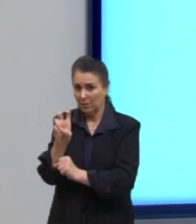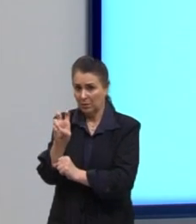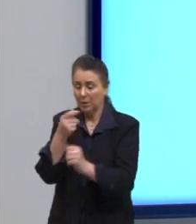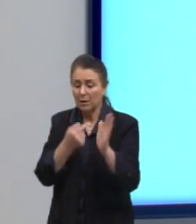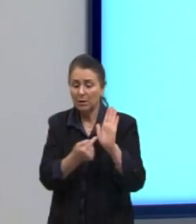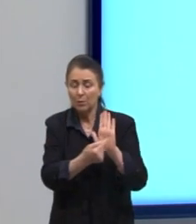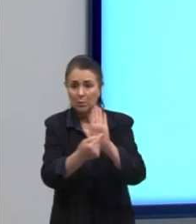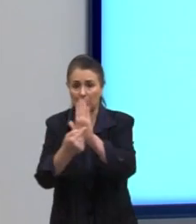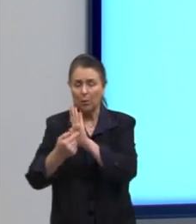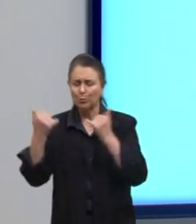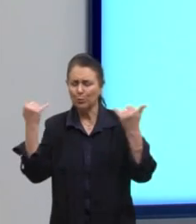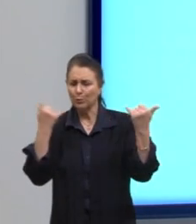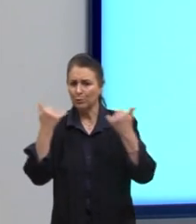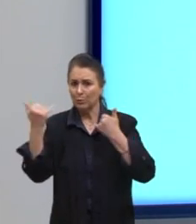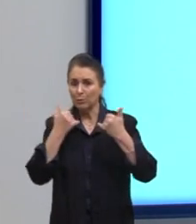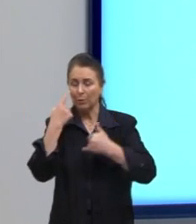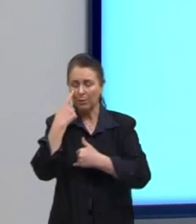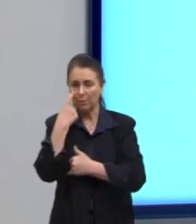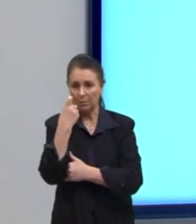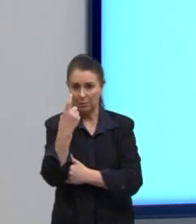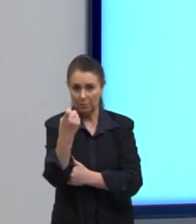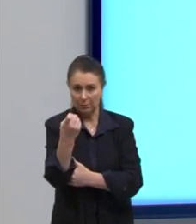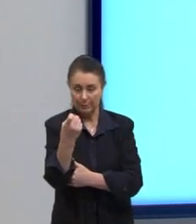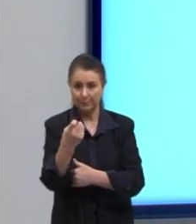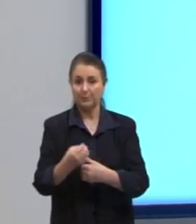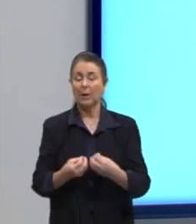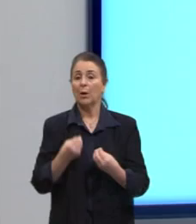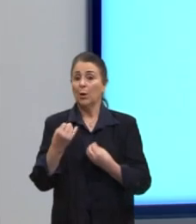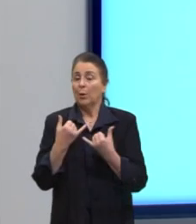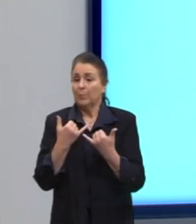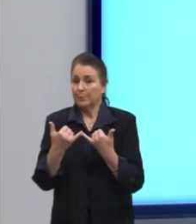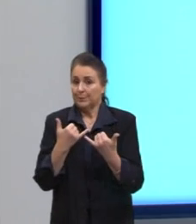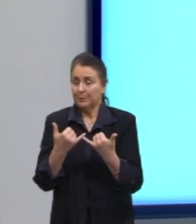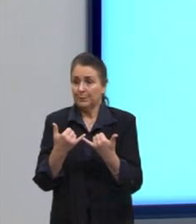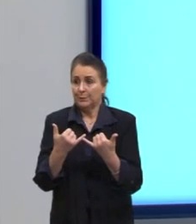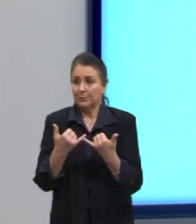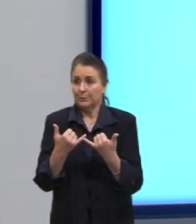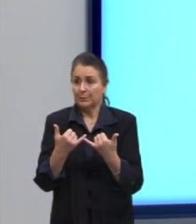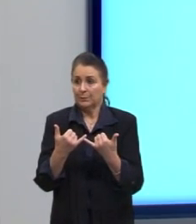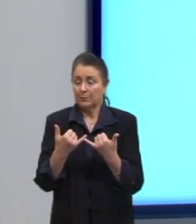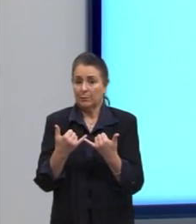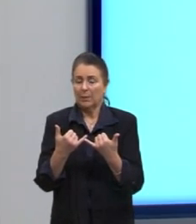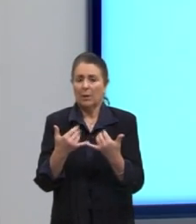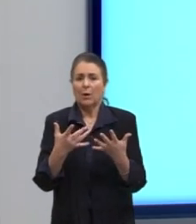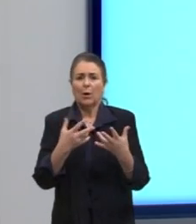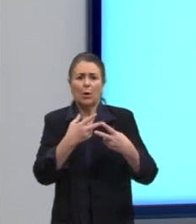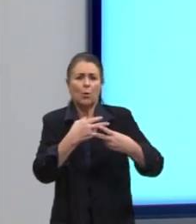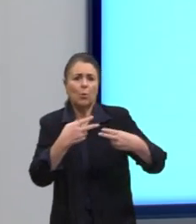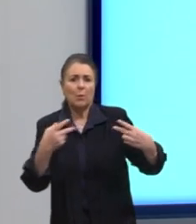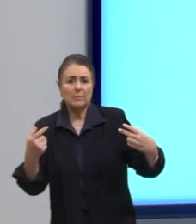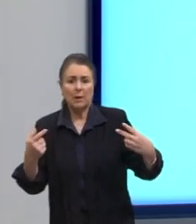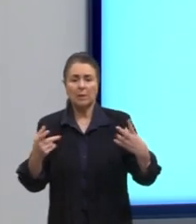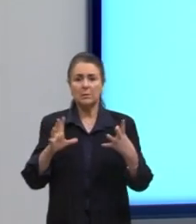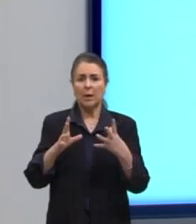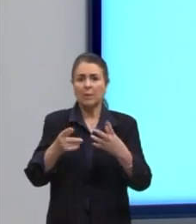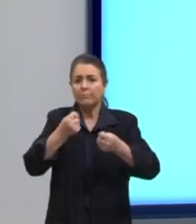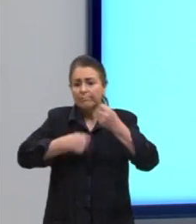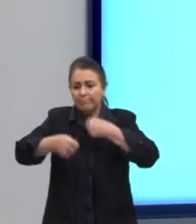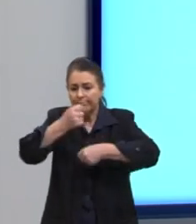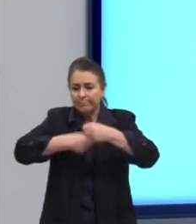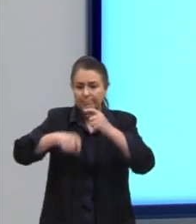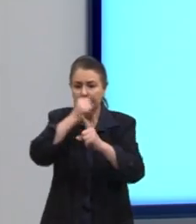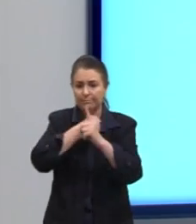bastante informações interessantes como fatores socioeconômicos e fatores